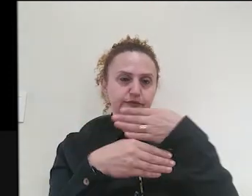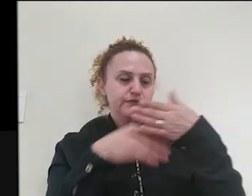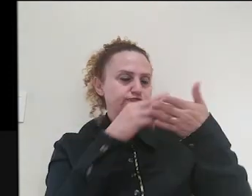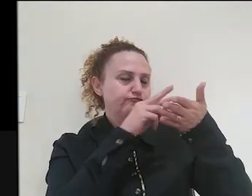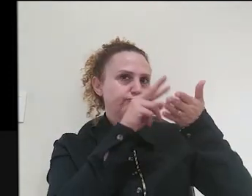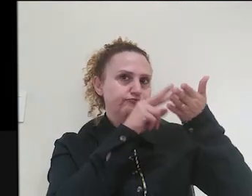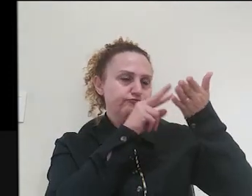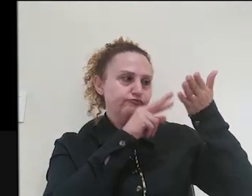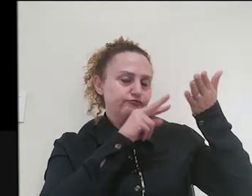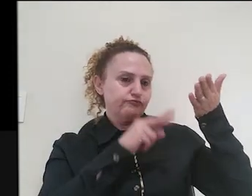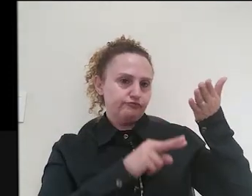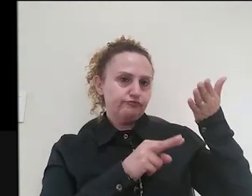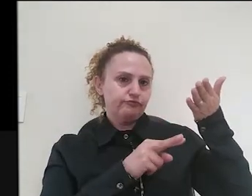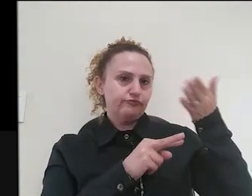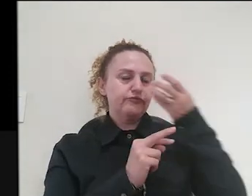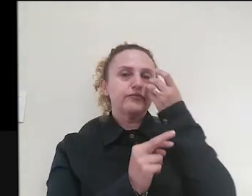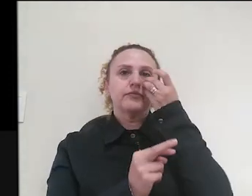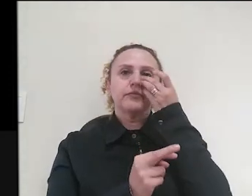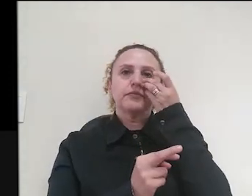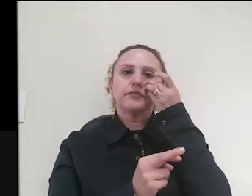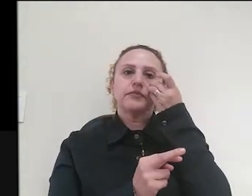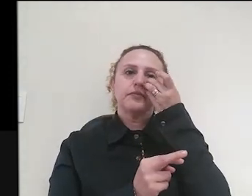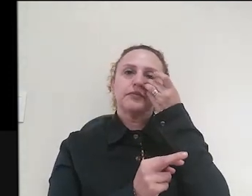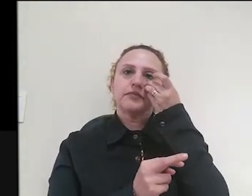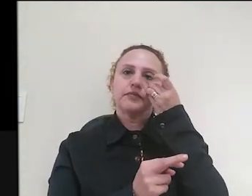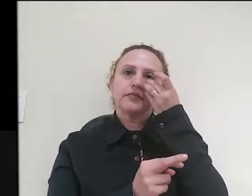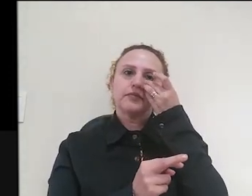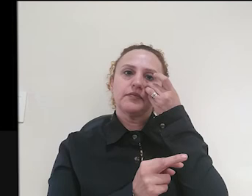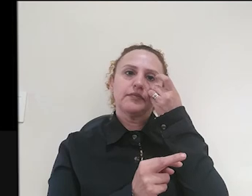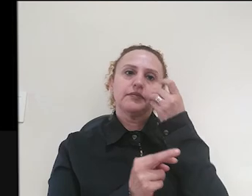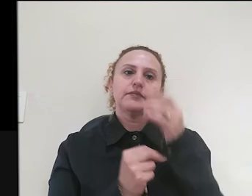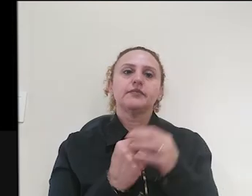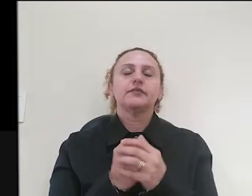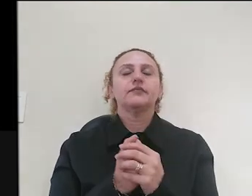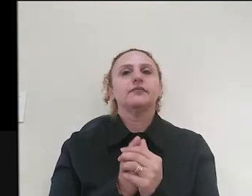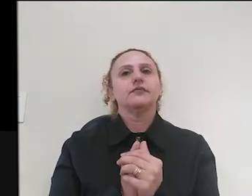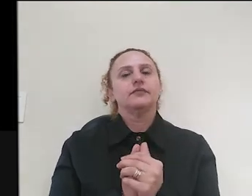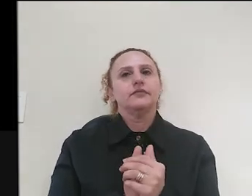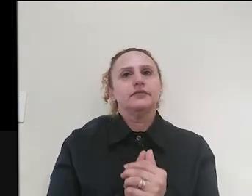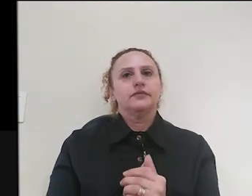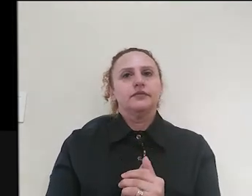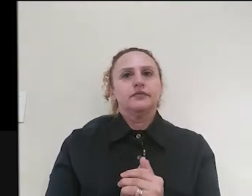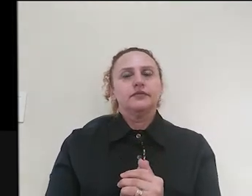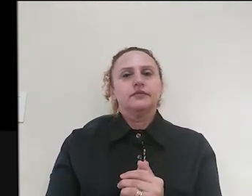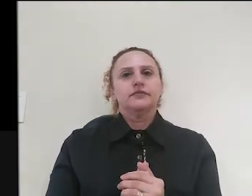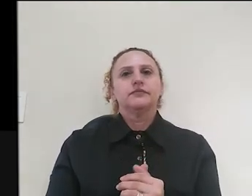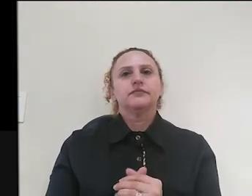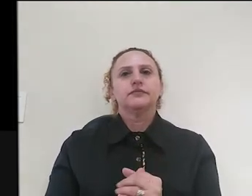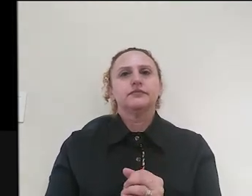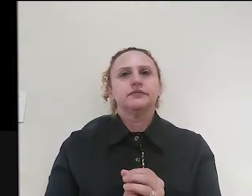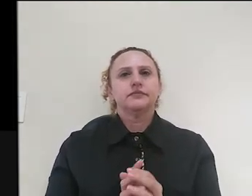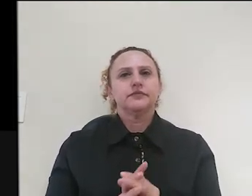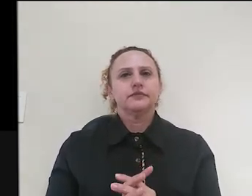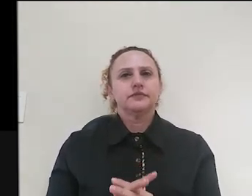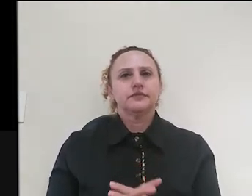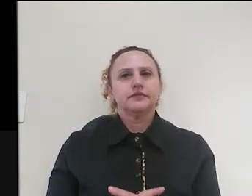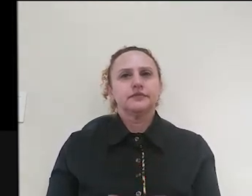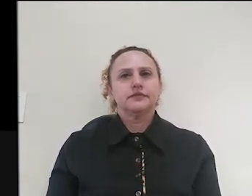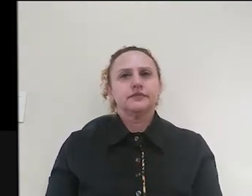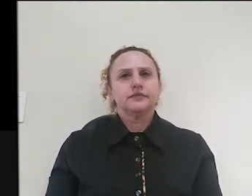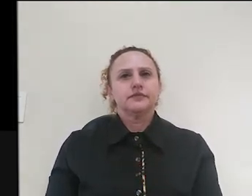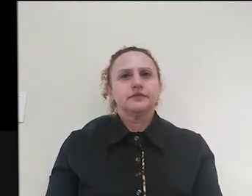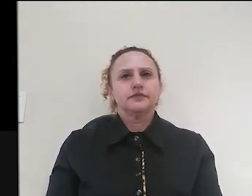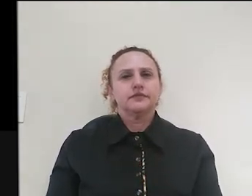Goethe, o britânico Charles Dickens, assim como as britânicas Jane Austen, Emily Brontë,